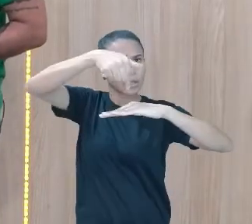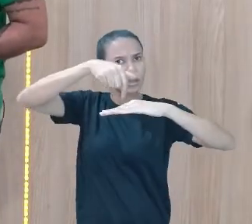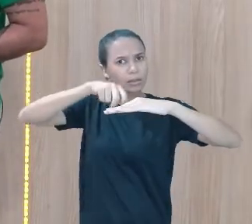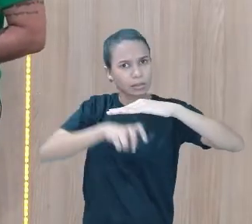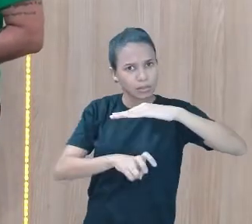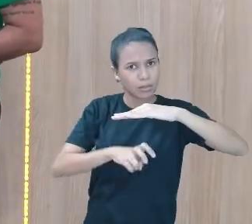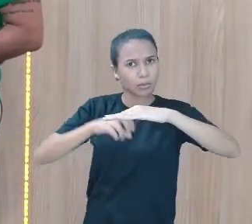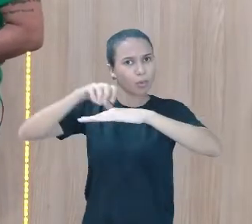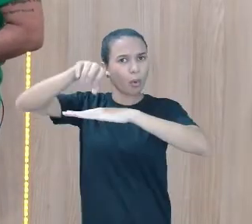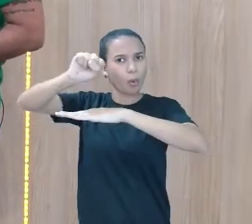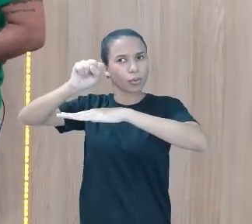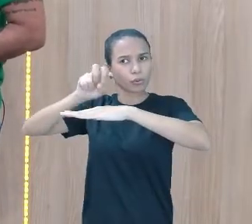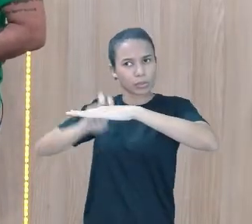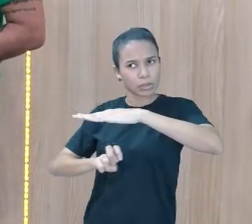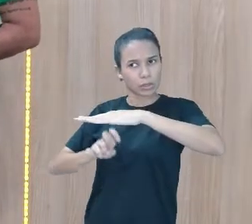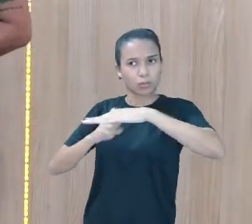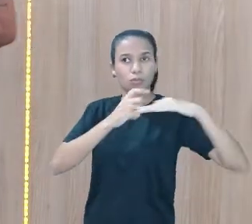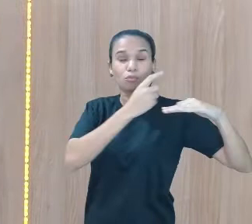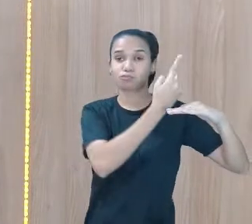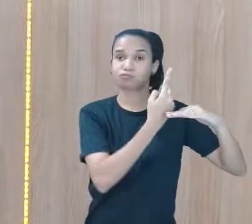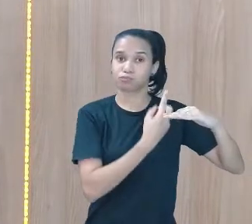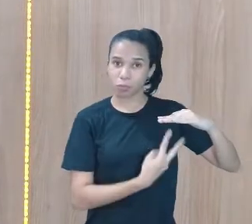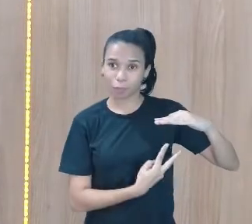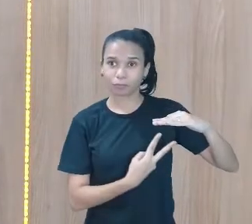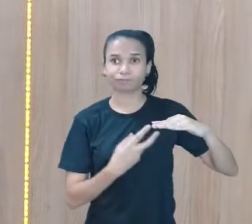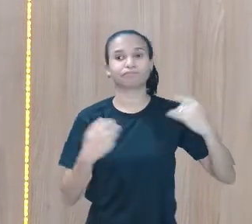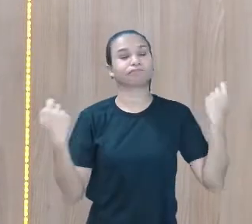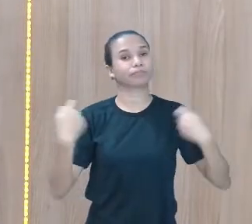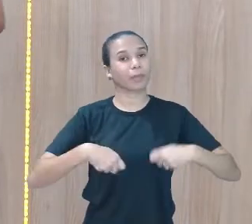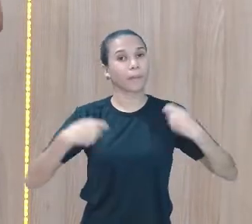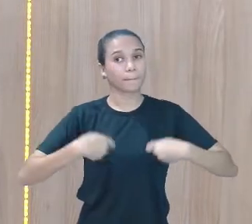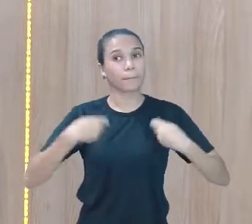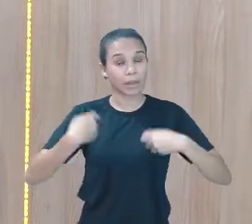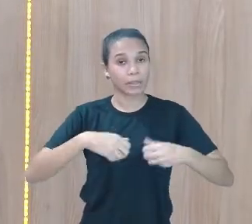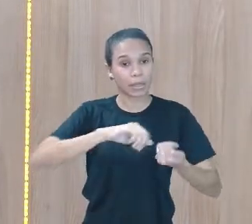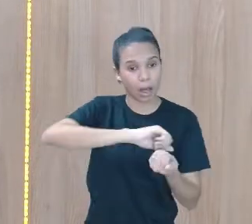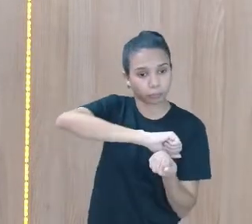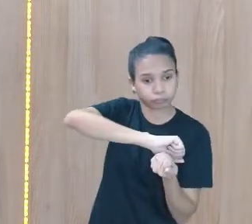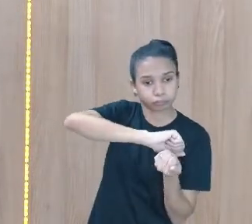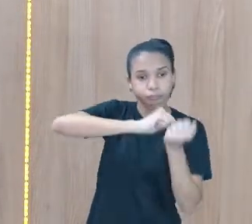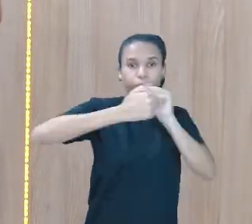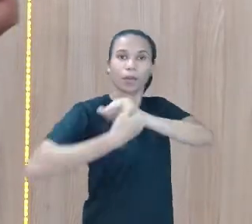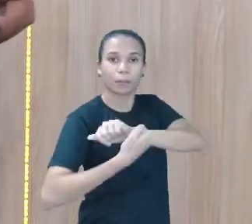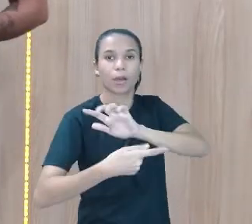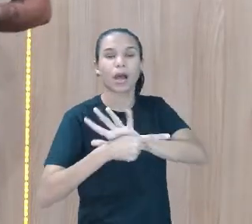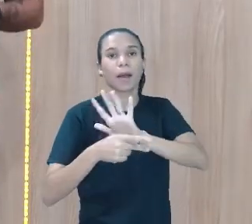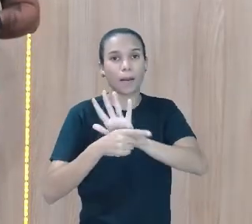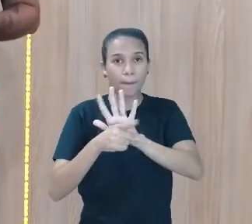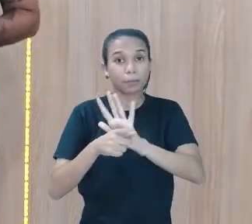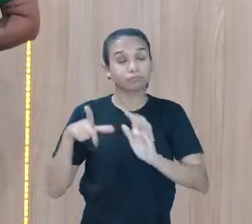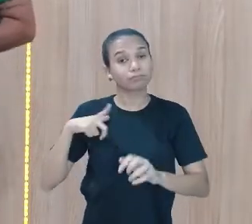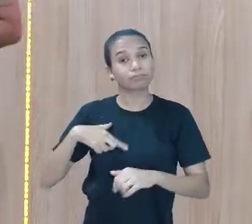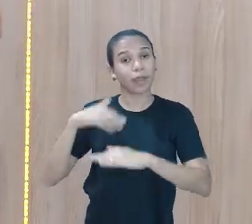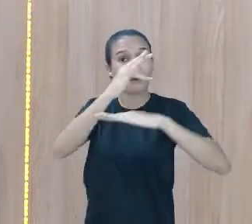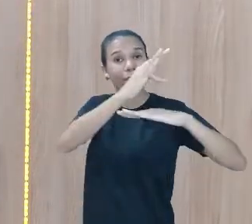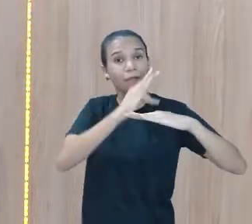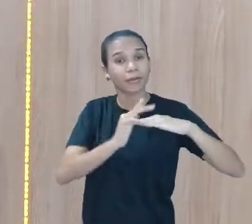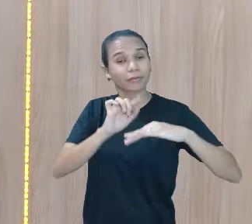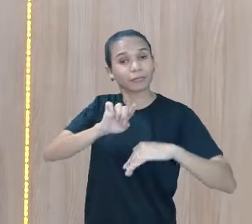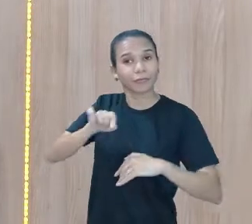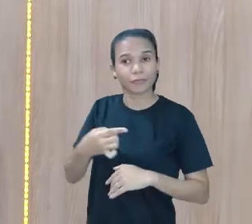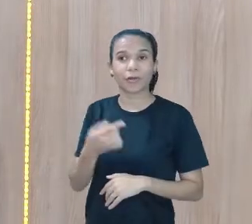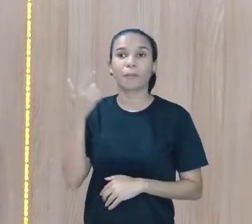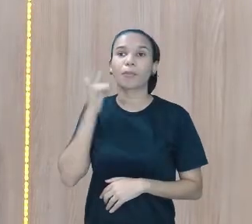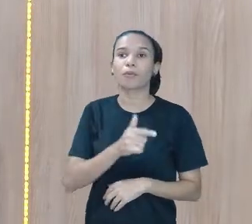5, 8 sobre 5 e 1 sobre 2, eu vou precisar transformá-las em frações decimais para que aí